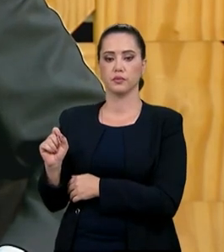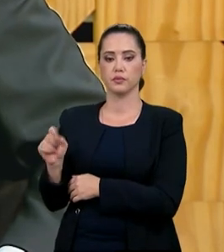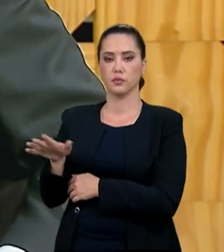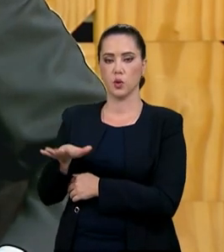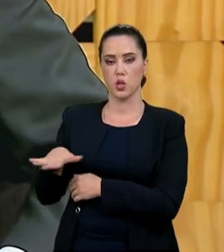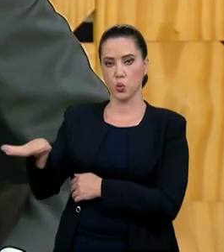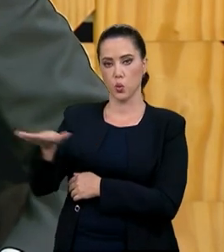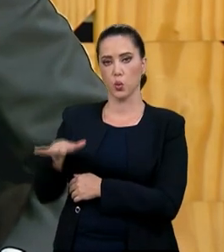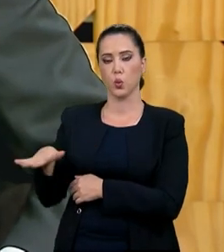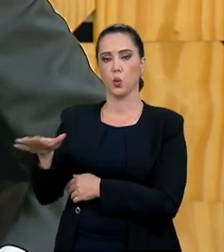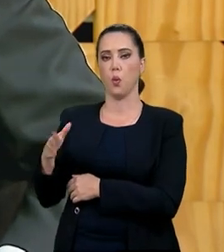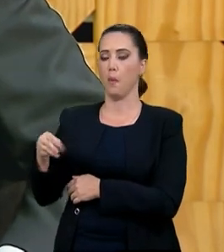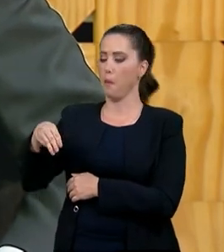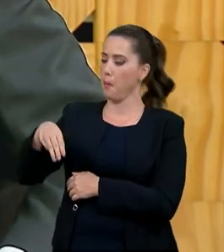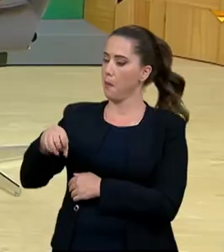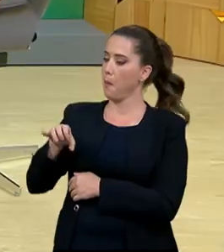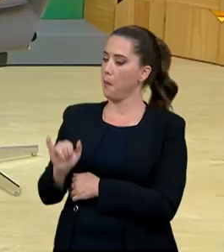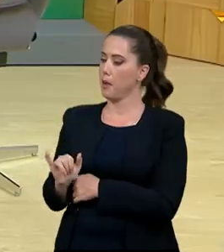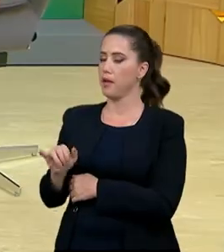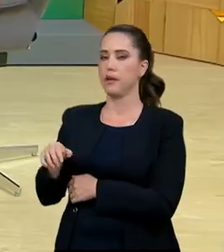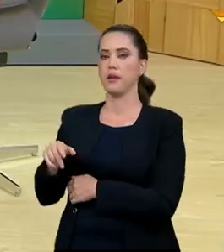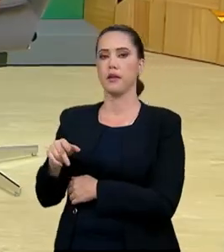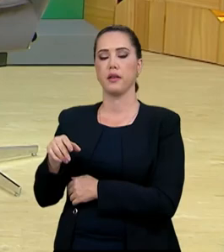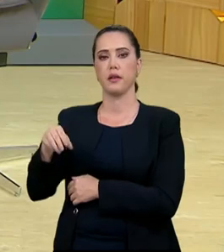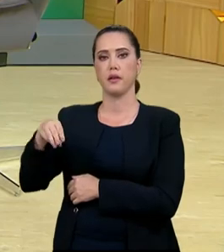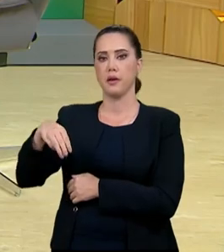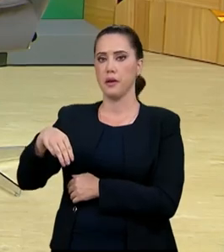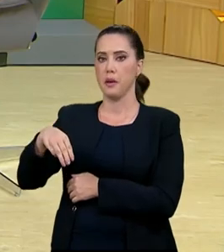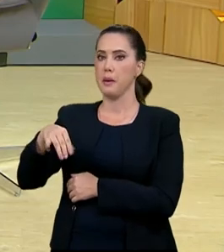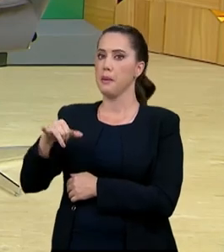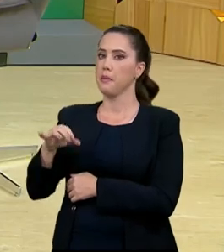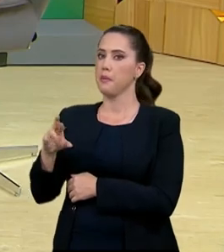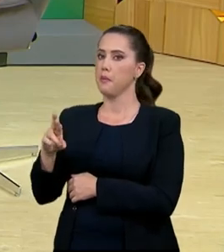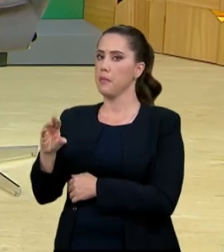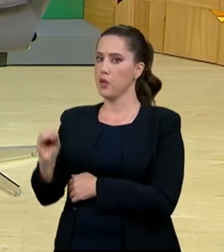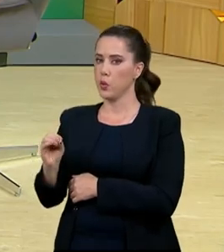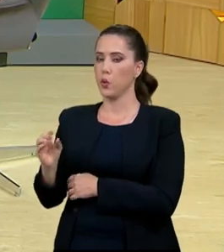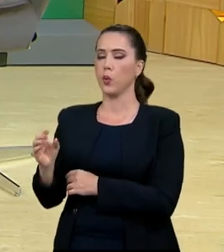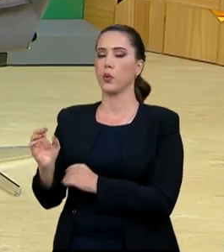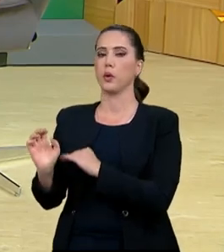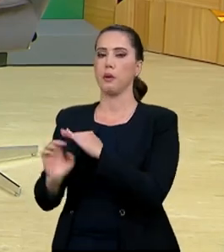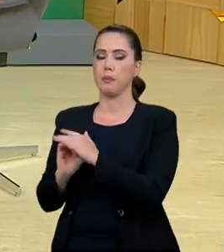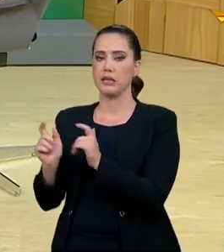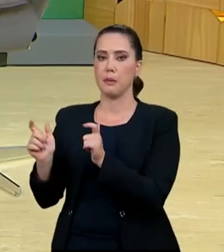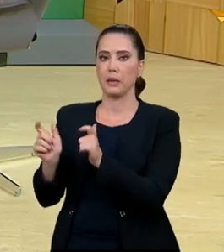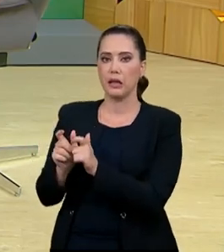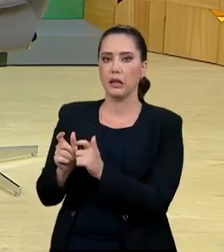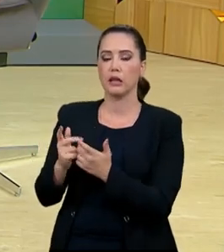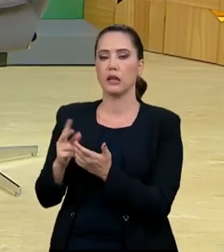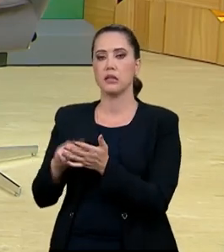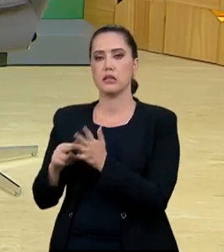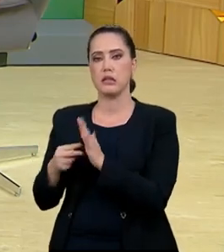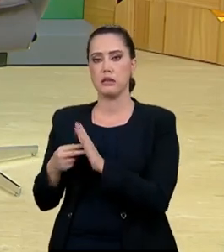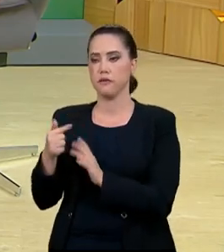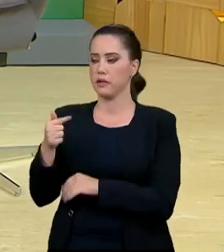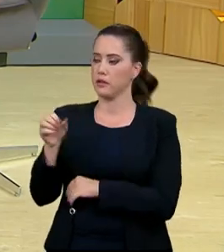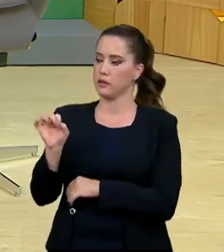esses arranjos produtivos, MEIs, microempresas e empresas de pequeno porte, respondem por 78% dos